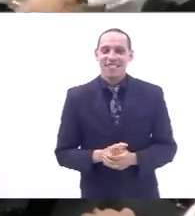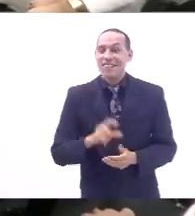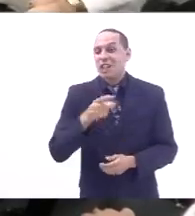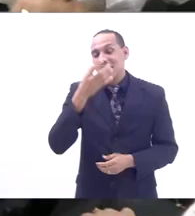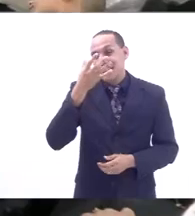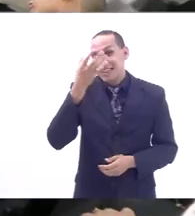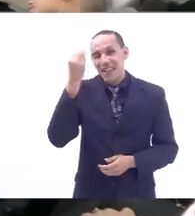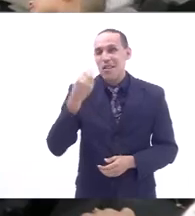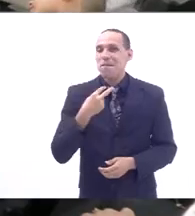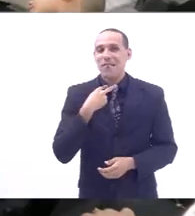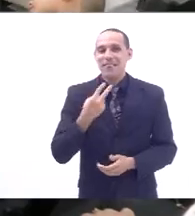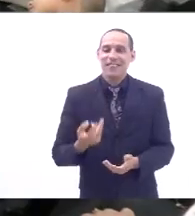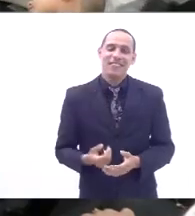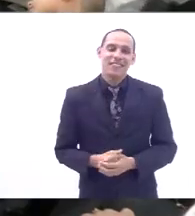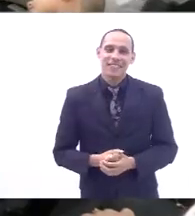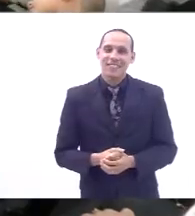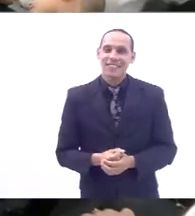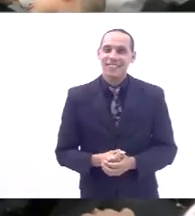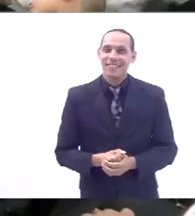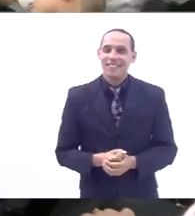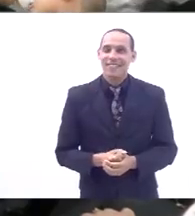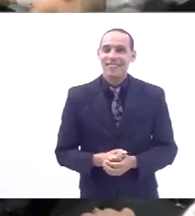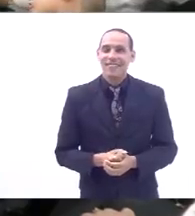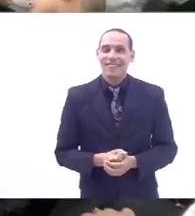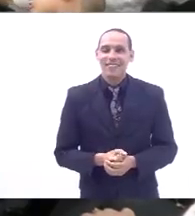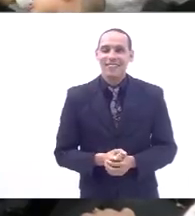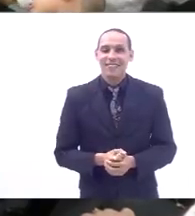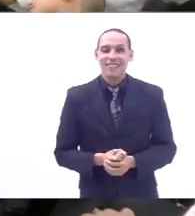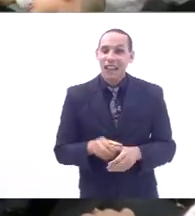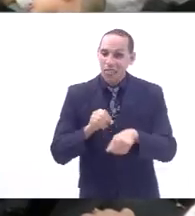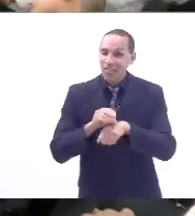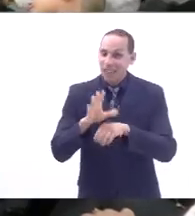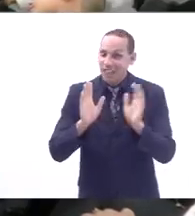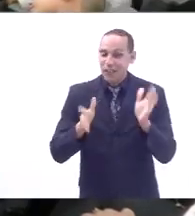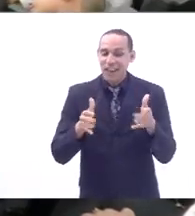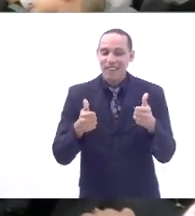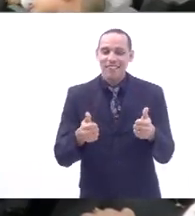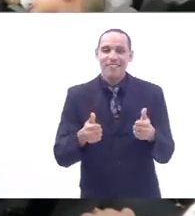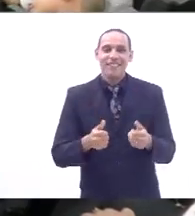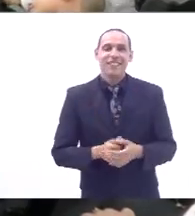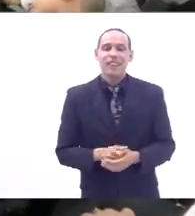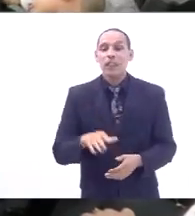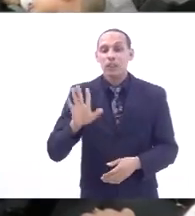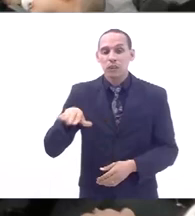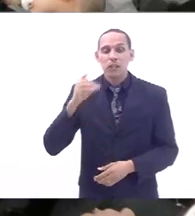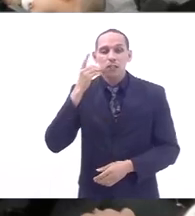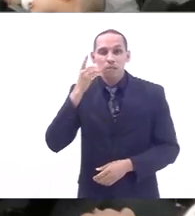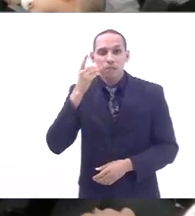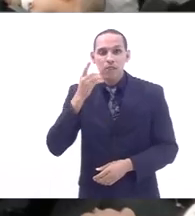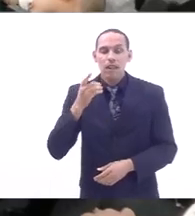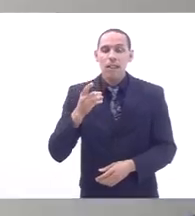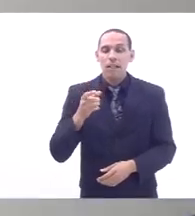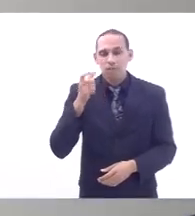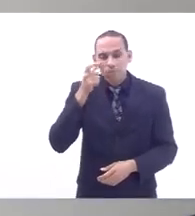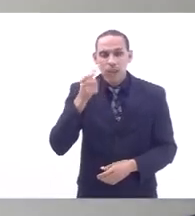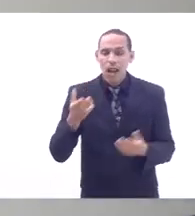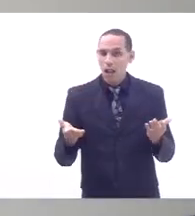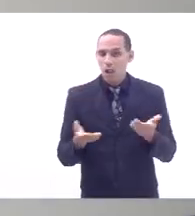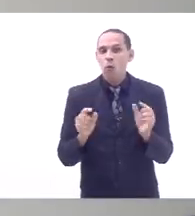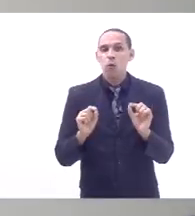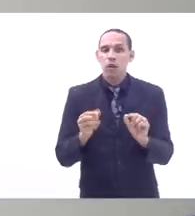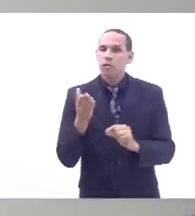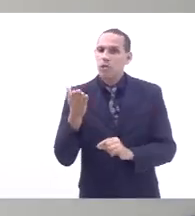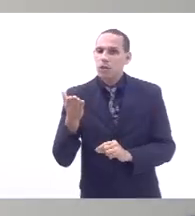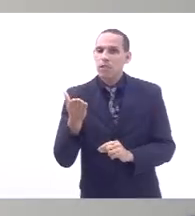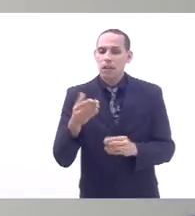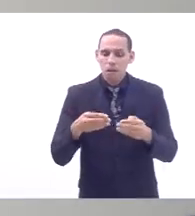não vai estar nem aqui. Deputado foi dado, né? O recado é dado, pô, não adianta. Deputado, eu acho que seria interessante o senhor dar